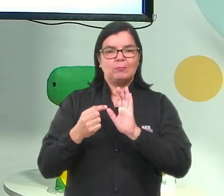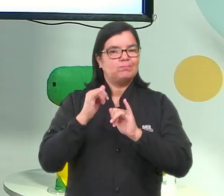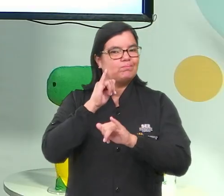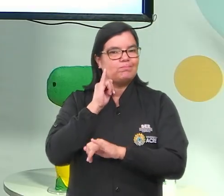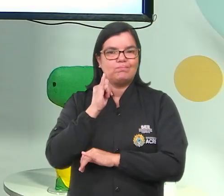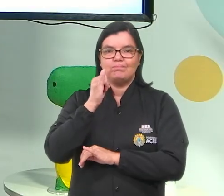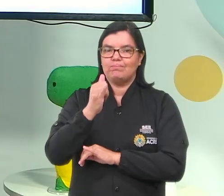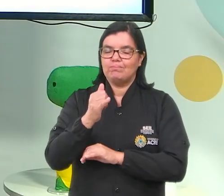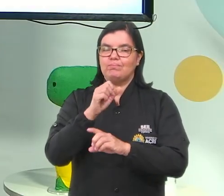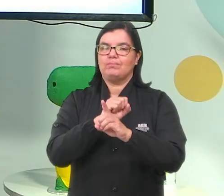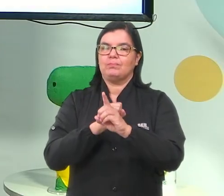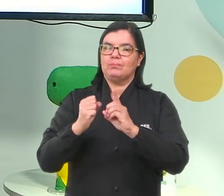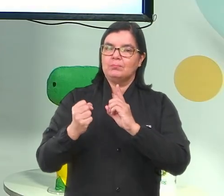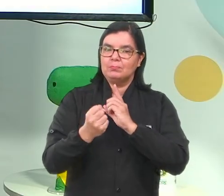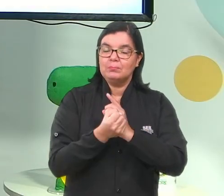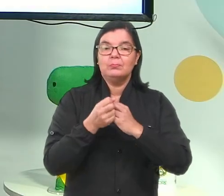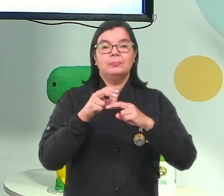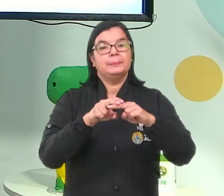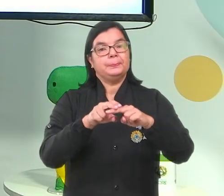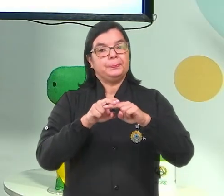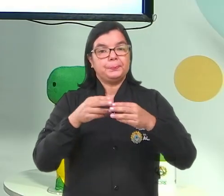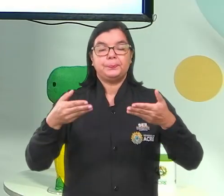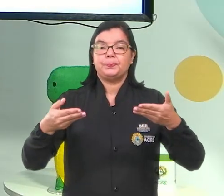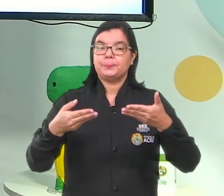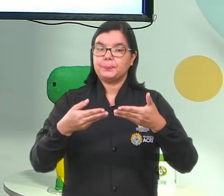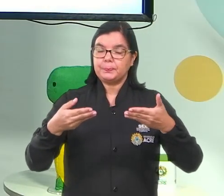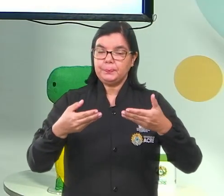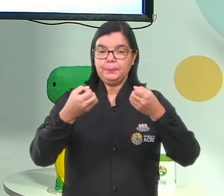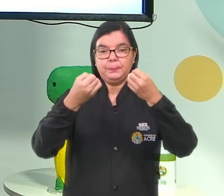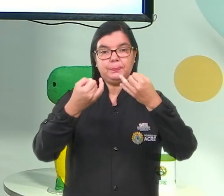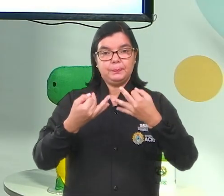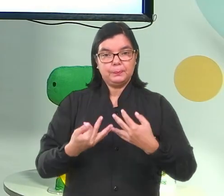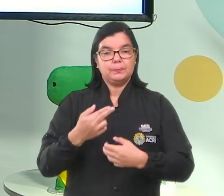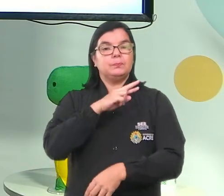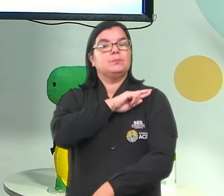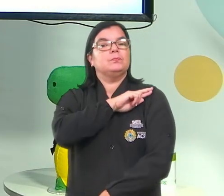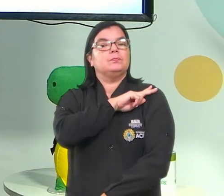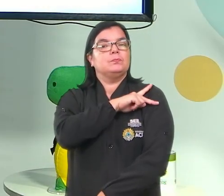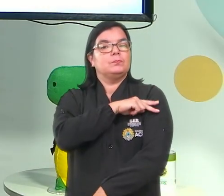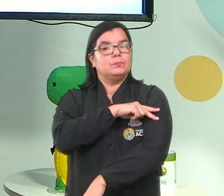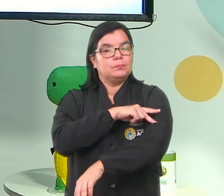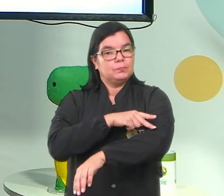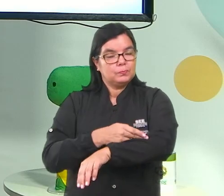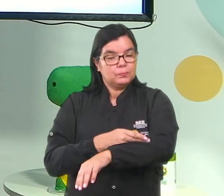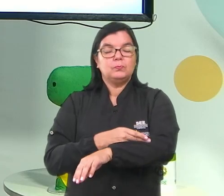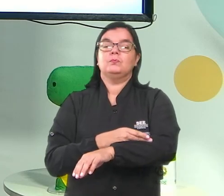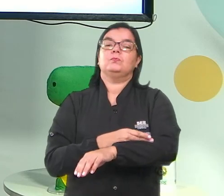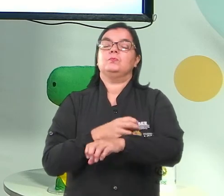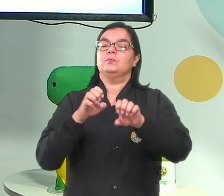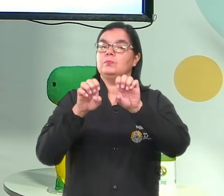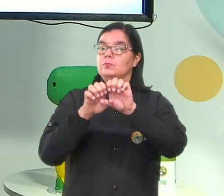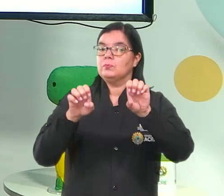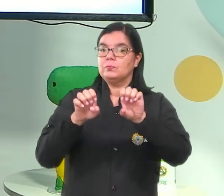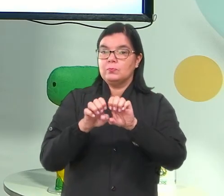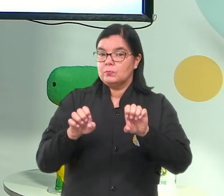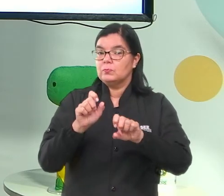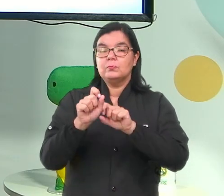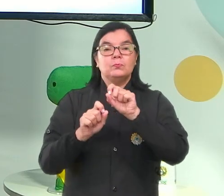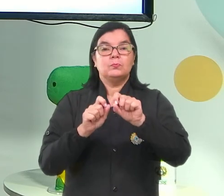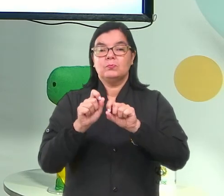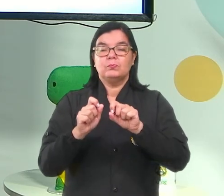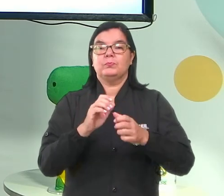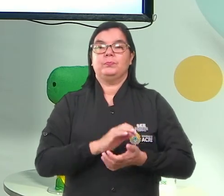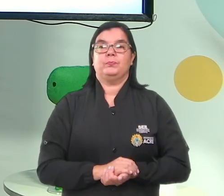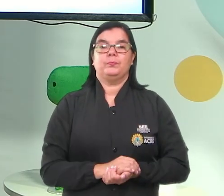na sociedade. Por isso que hoje se fala em racismo estrutural, porque não são,